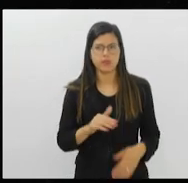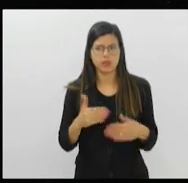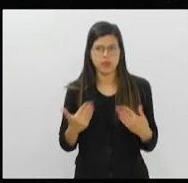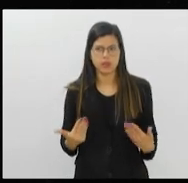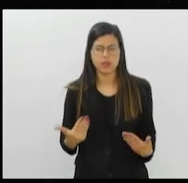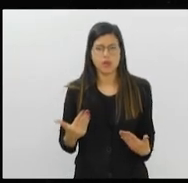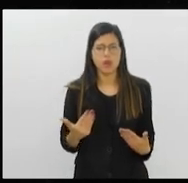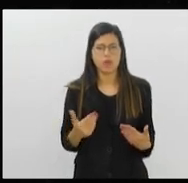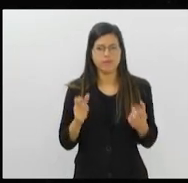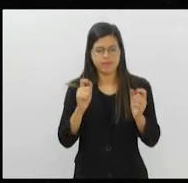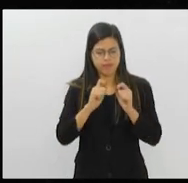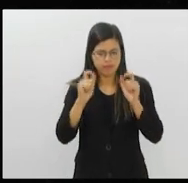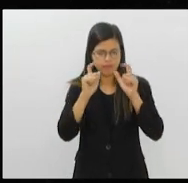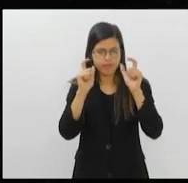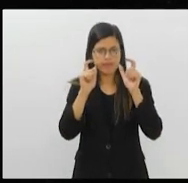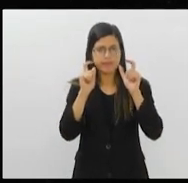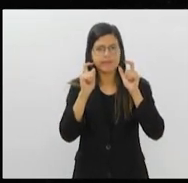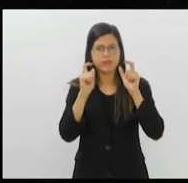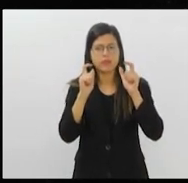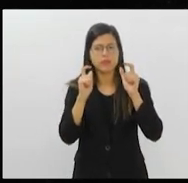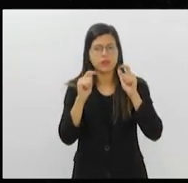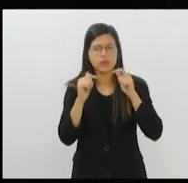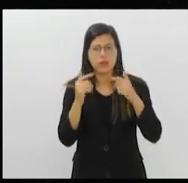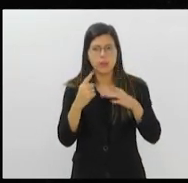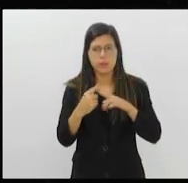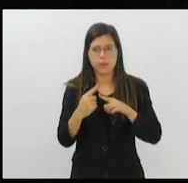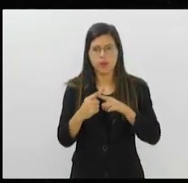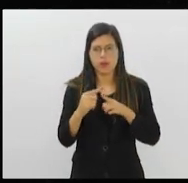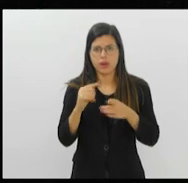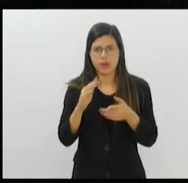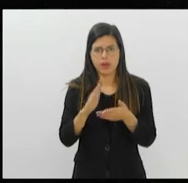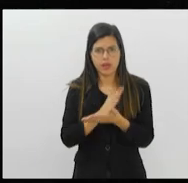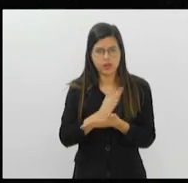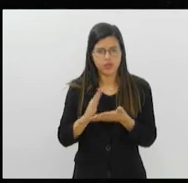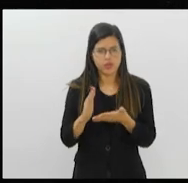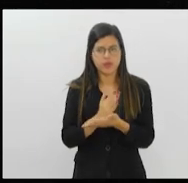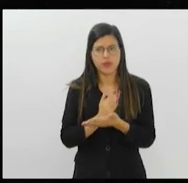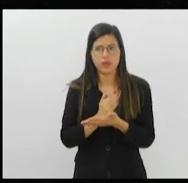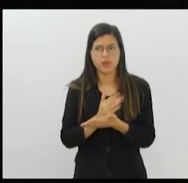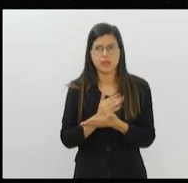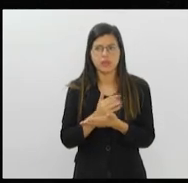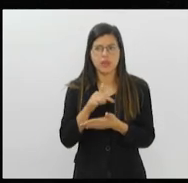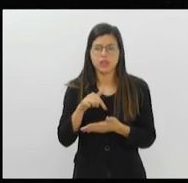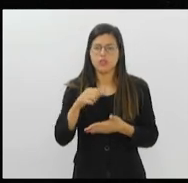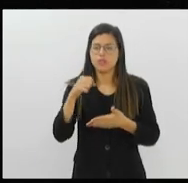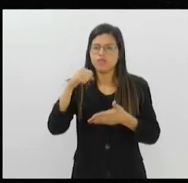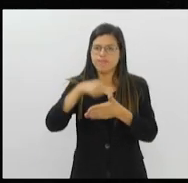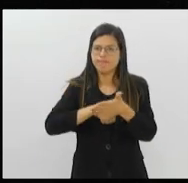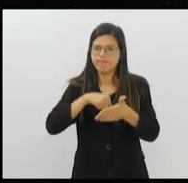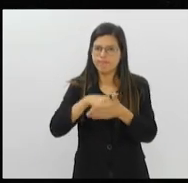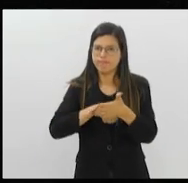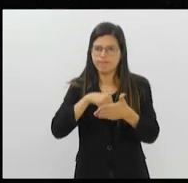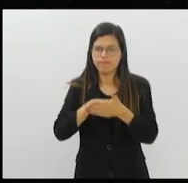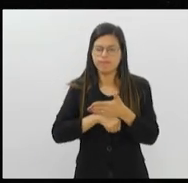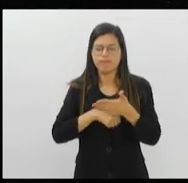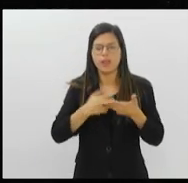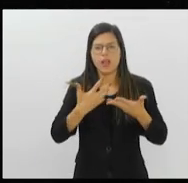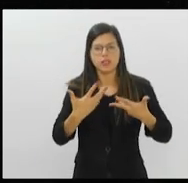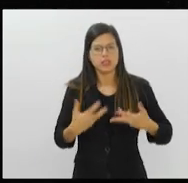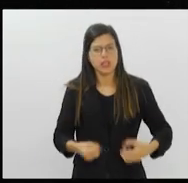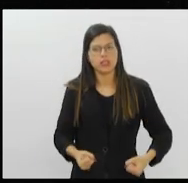chamando a atenção para isso, porque muitas vezes aqui a gente abraça uma luta, deputado